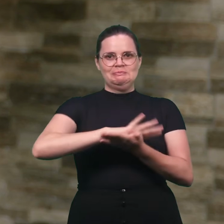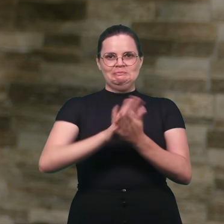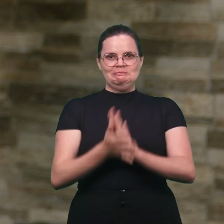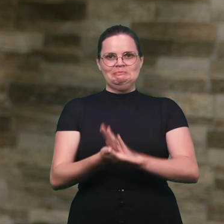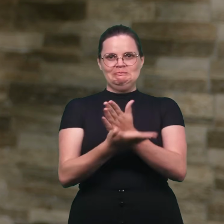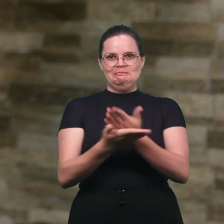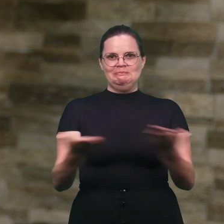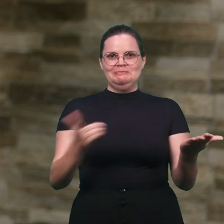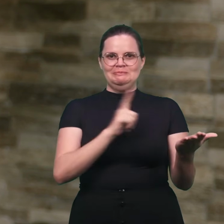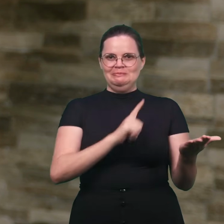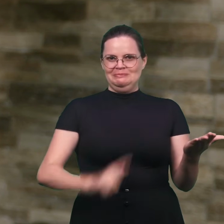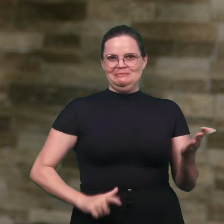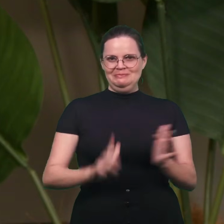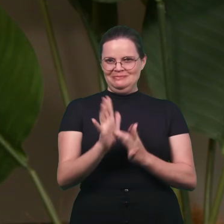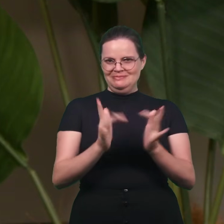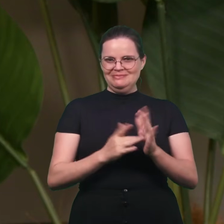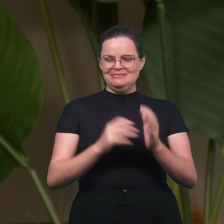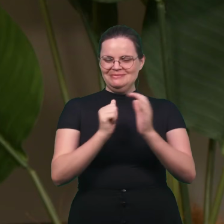Señor Jesús.